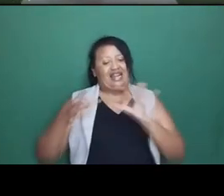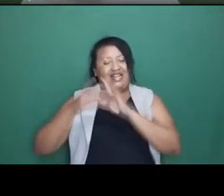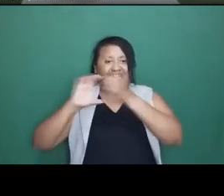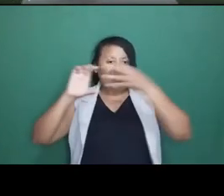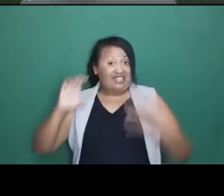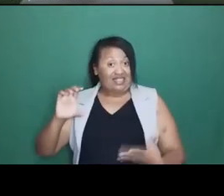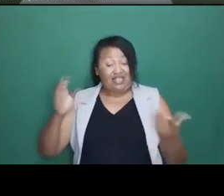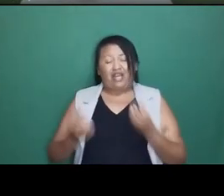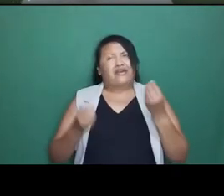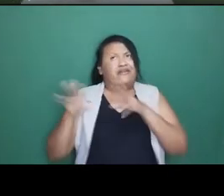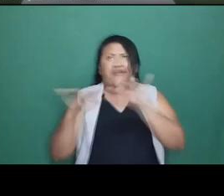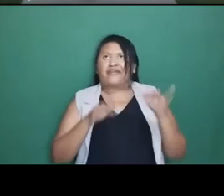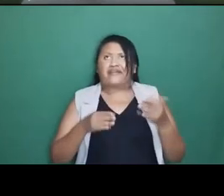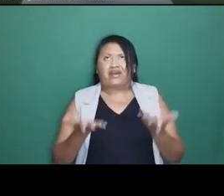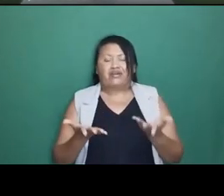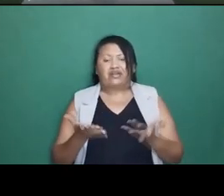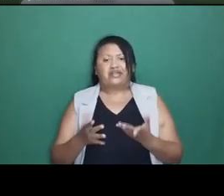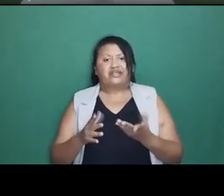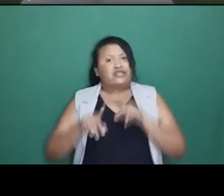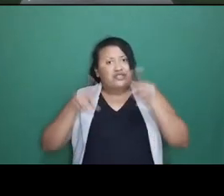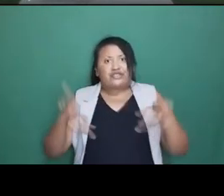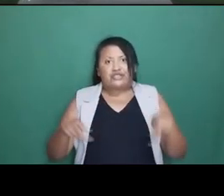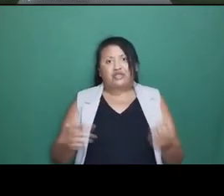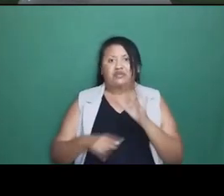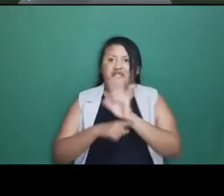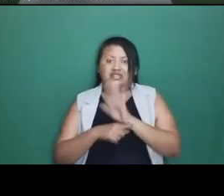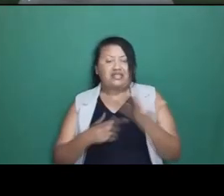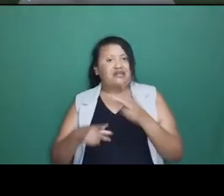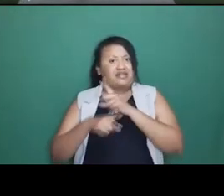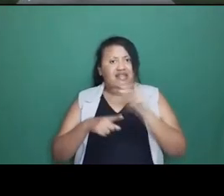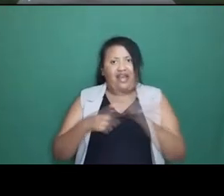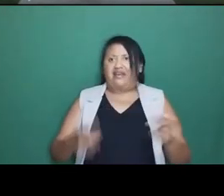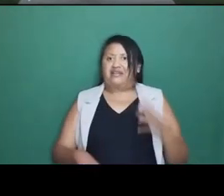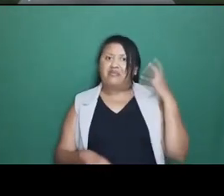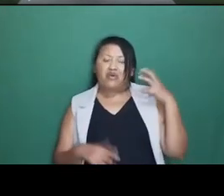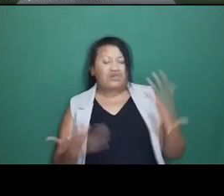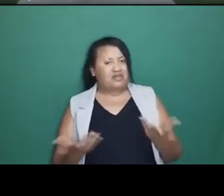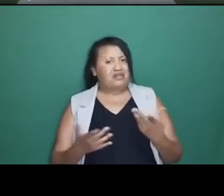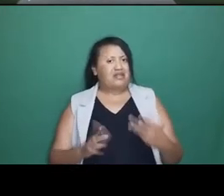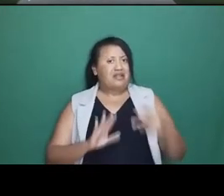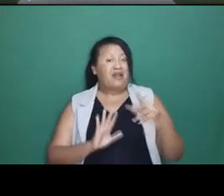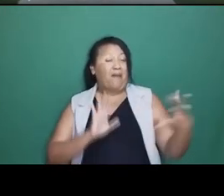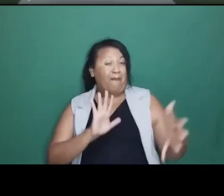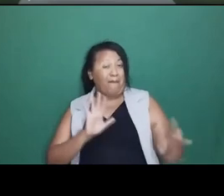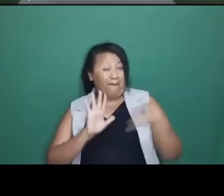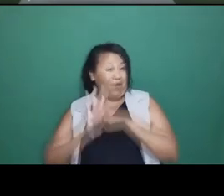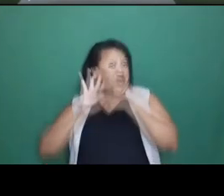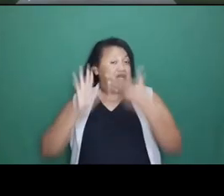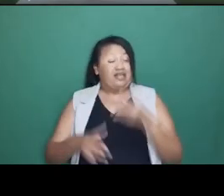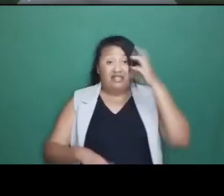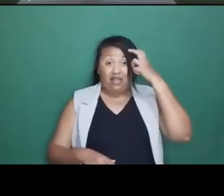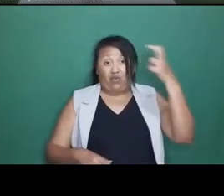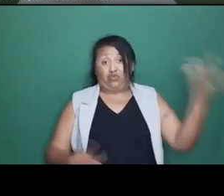como Shopping cinema séries né música Se apropriada essa cultura que vai fazer dele